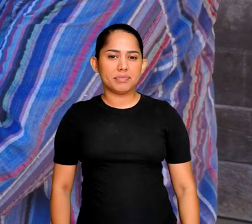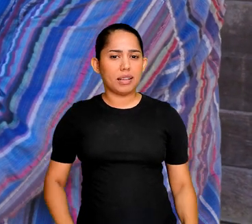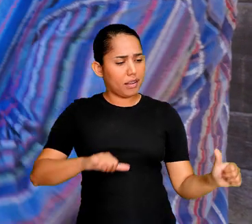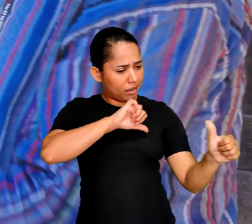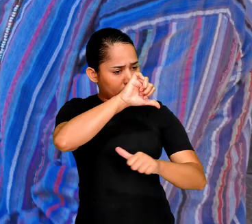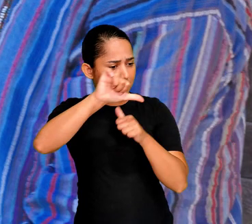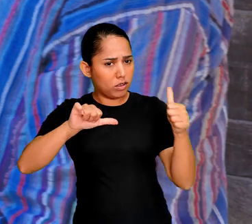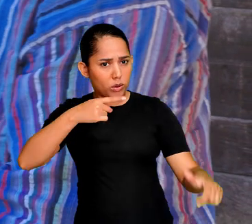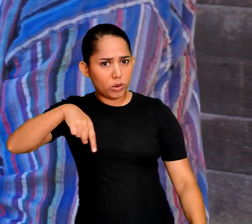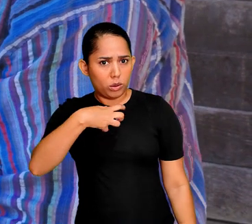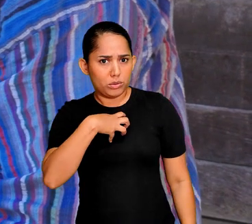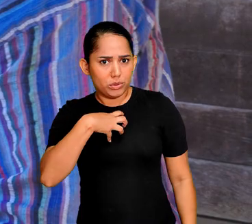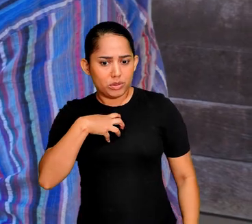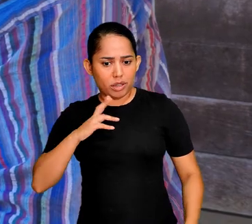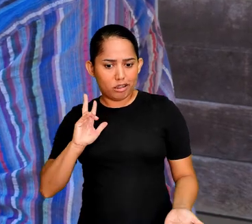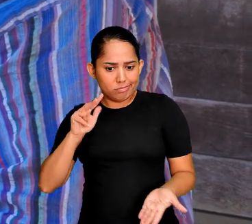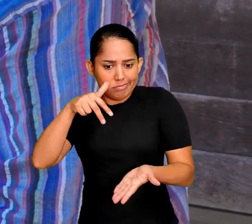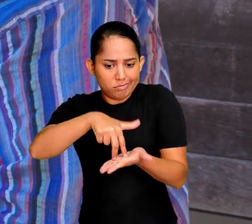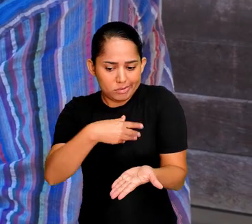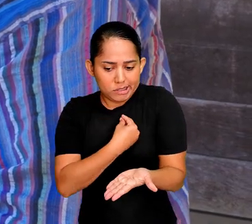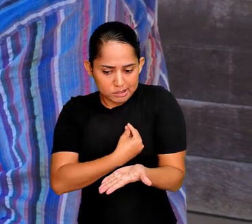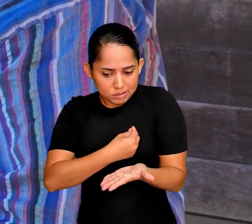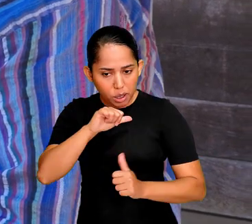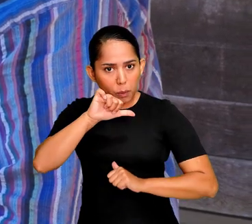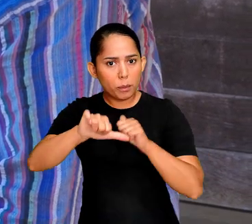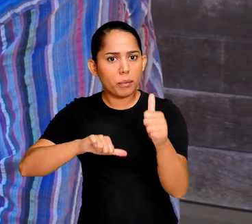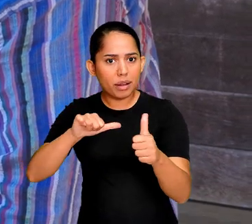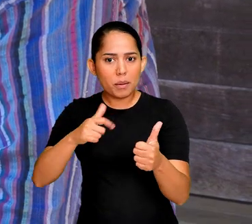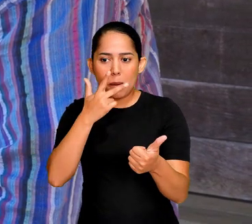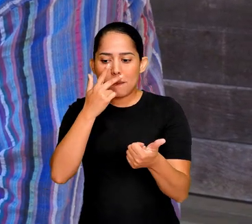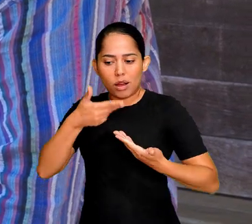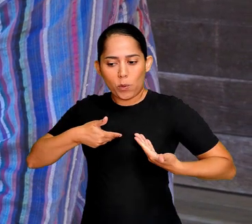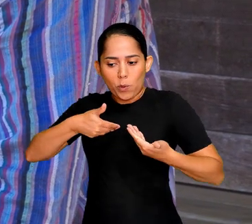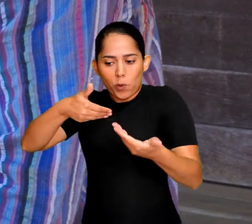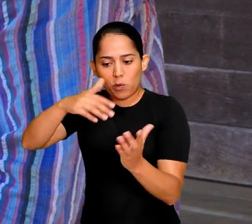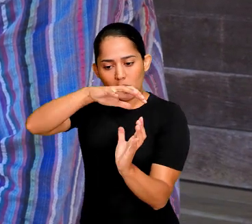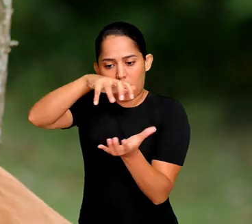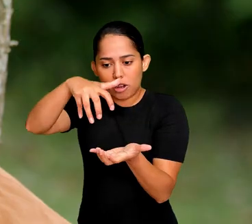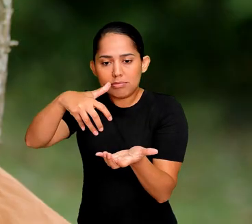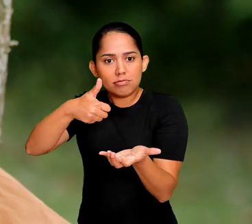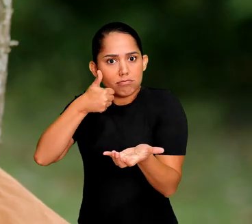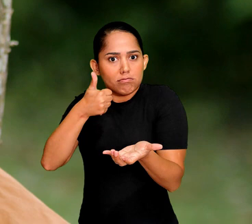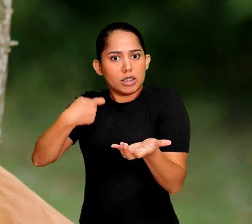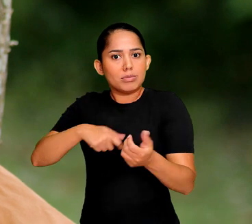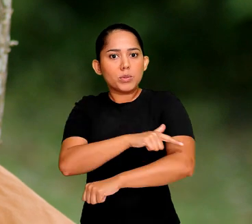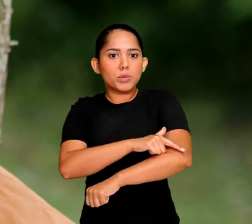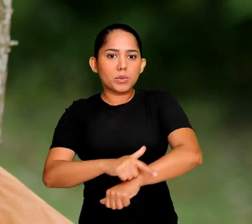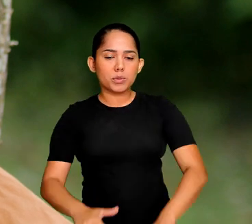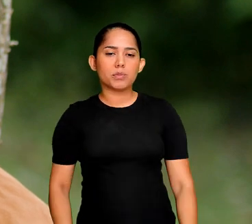nossa forma de habitar mesmo, né? E passar a ser bons hóspedes aqui nesse planeta. O homem